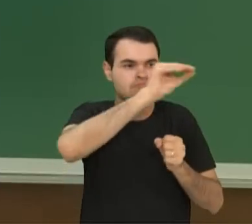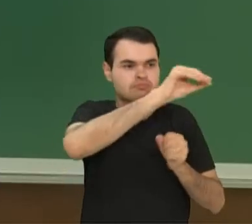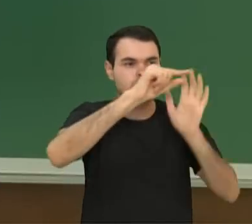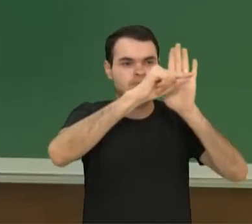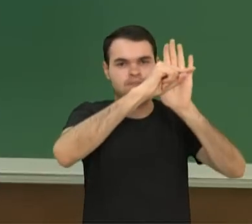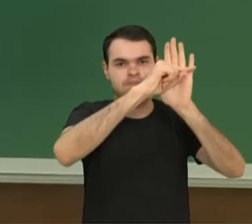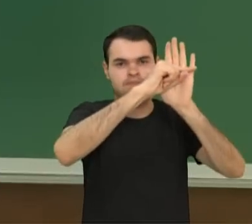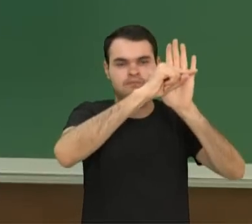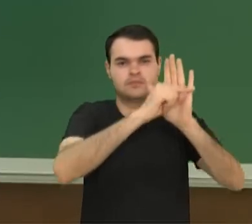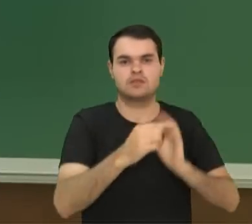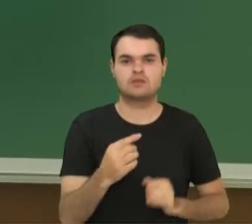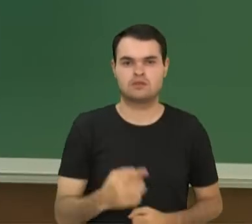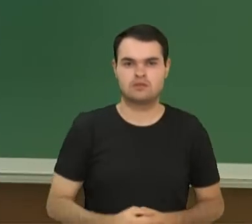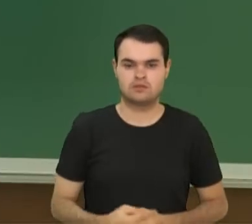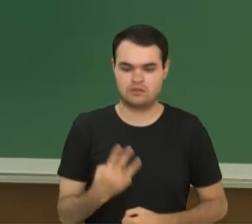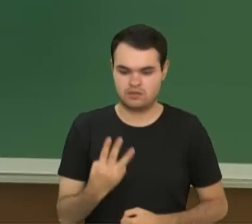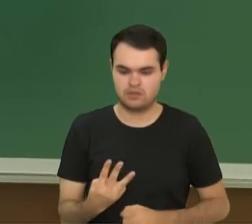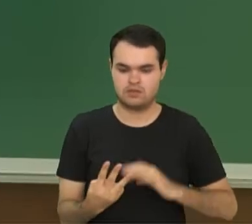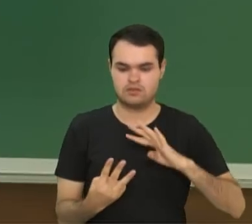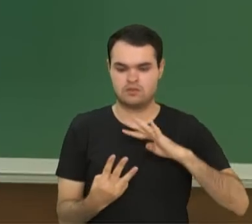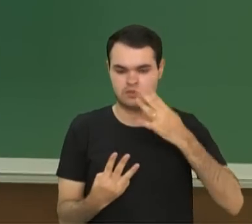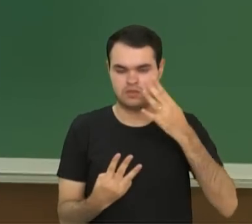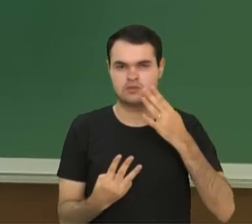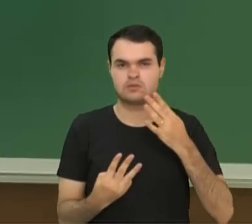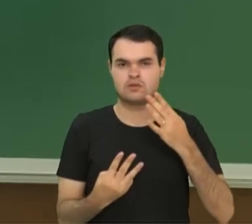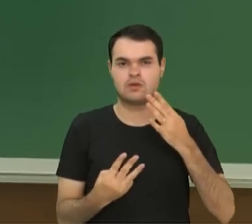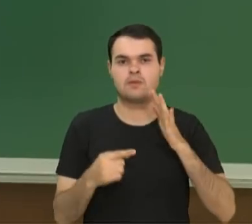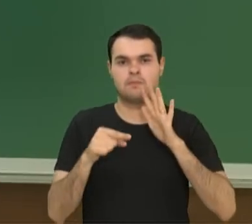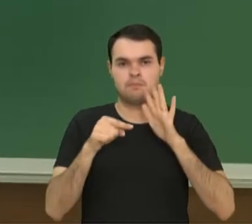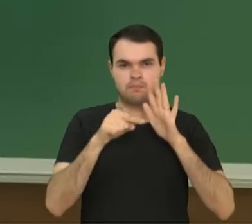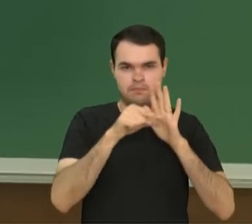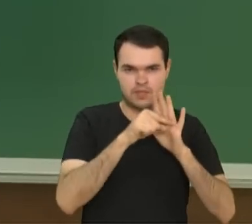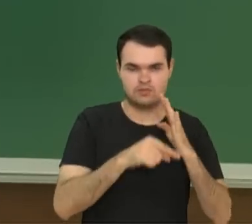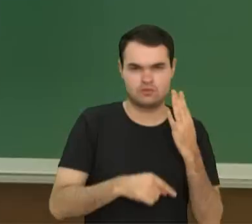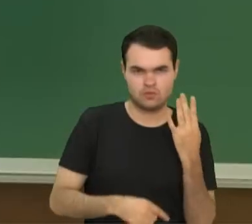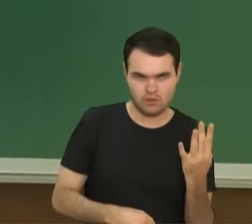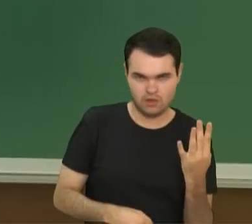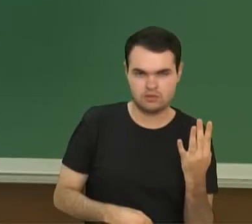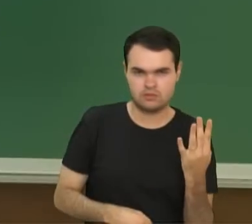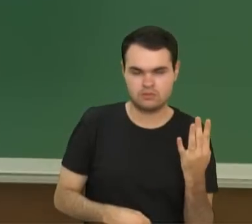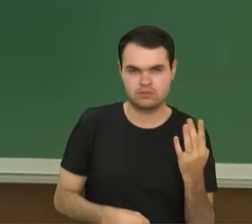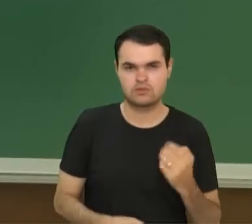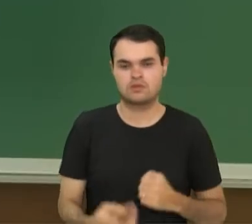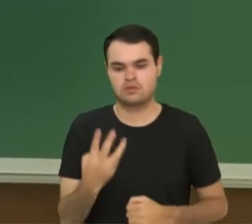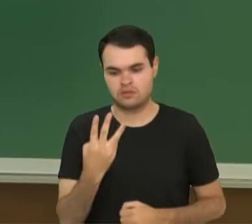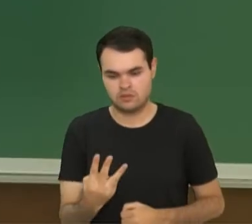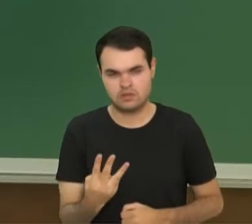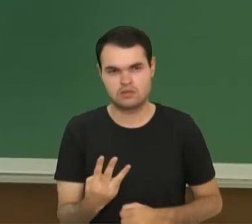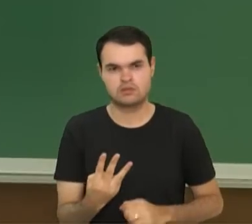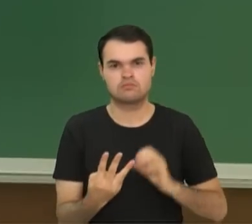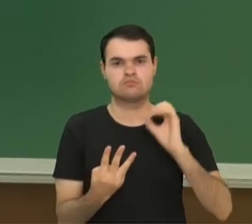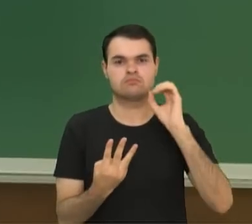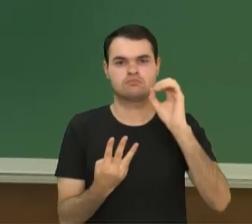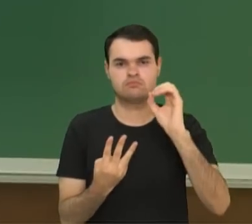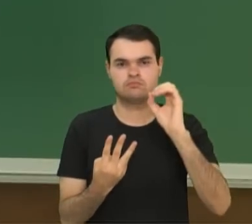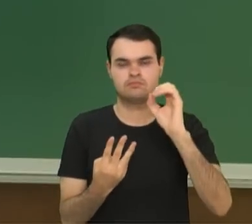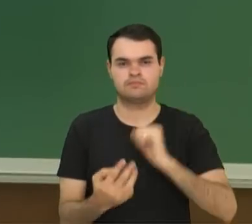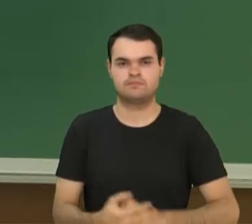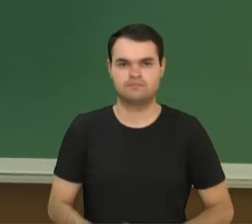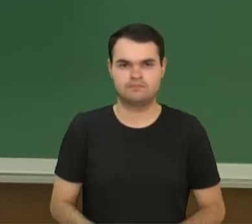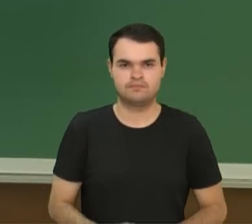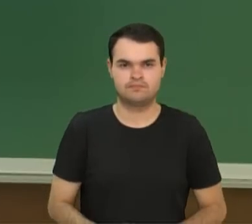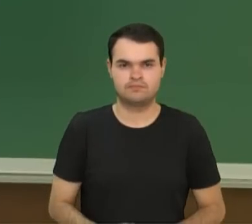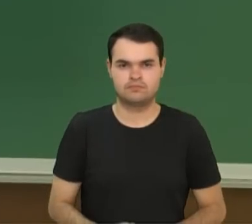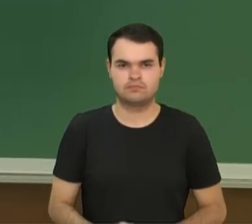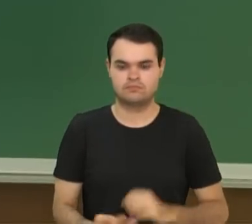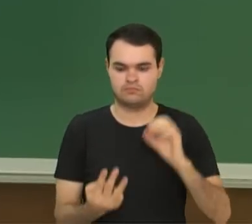caso. 3 elevado a 4 de menos 4. Portanto, ficou 3 elevado a 0.